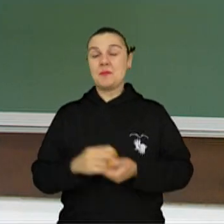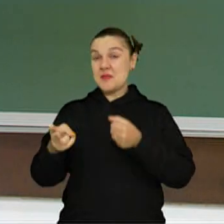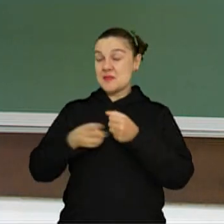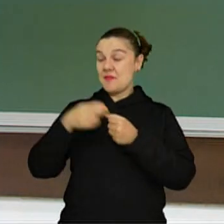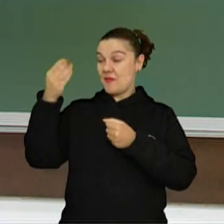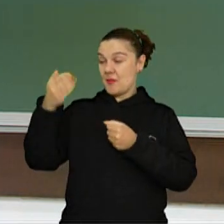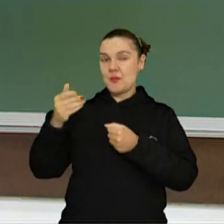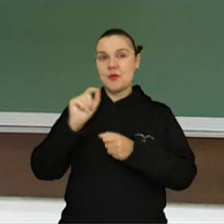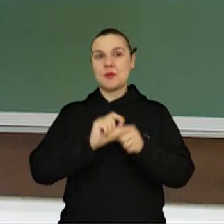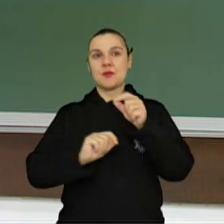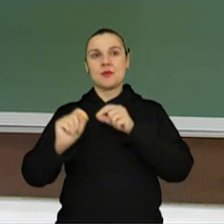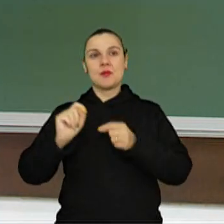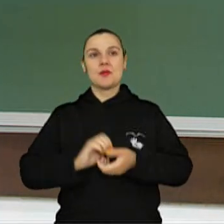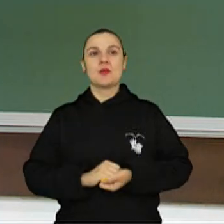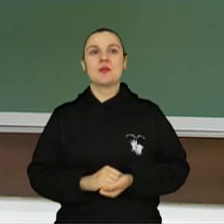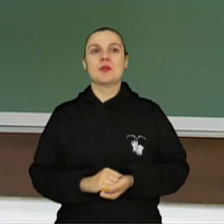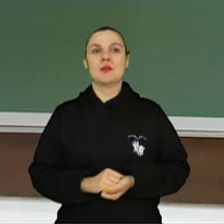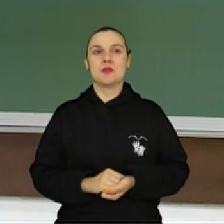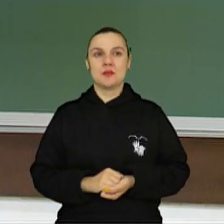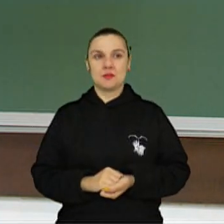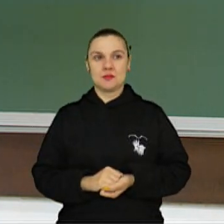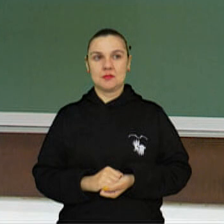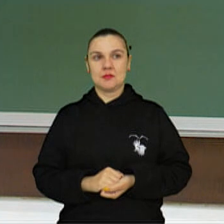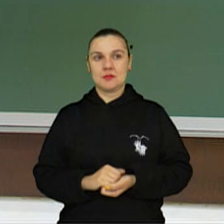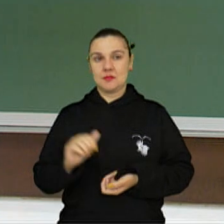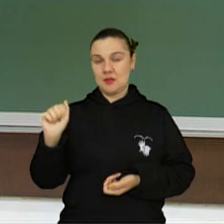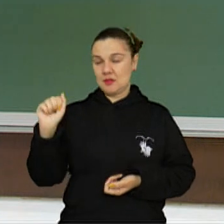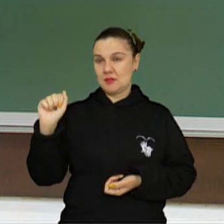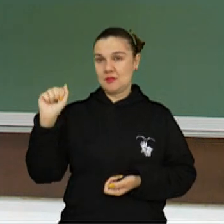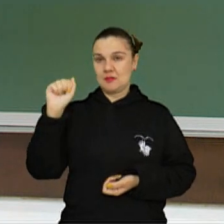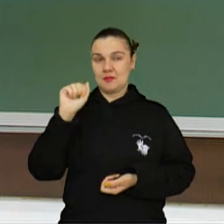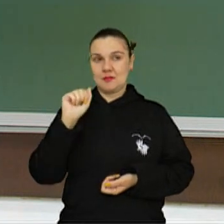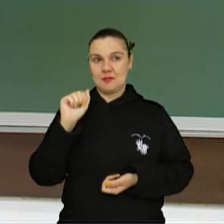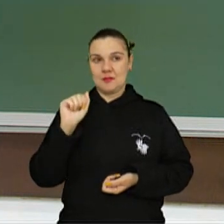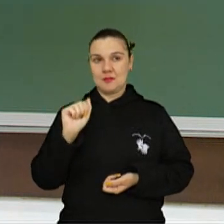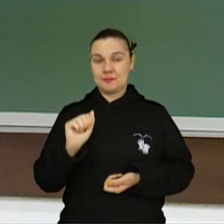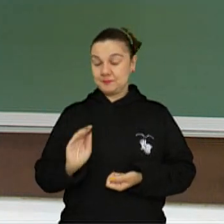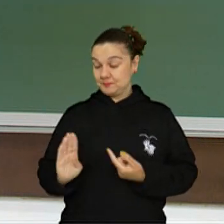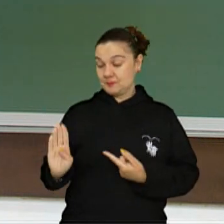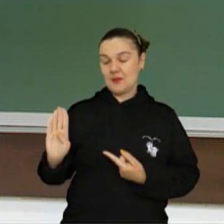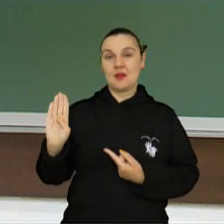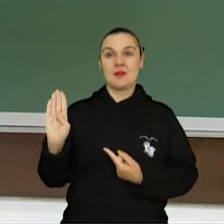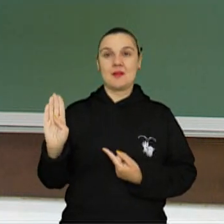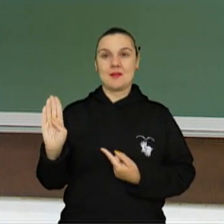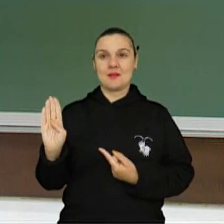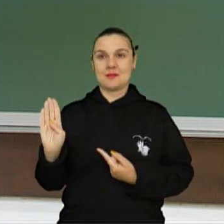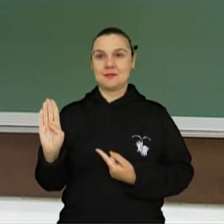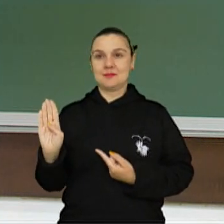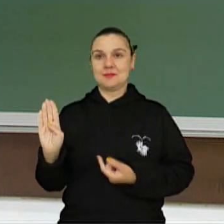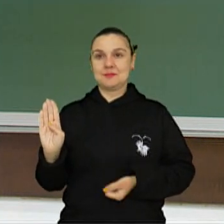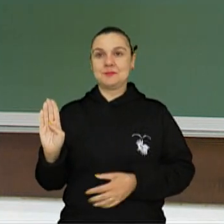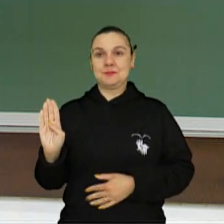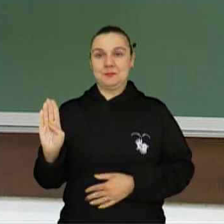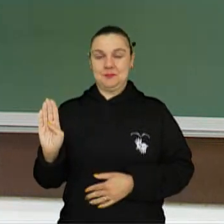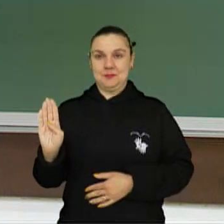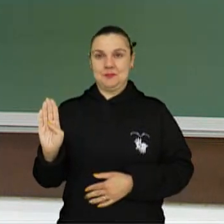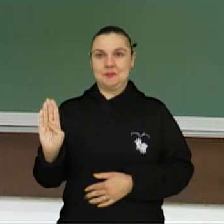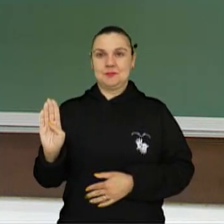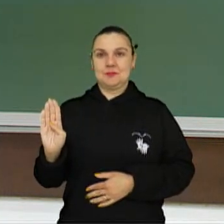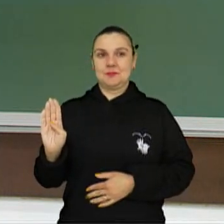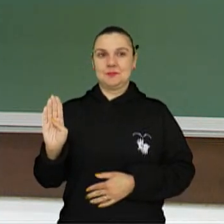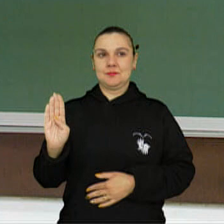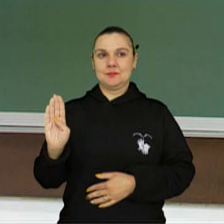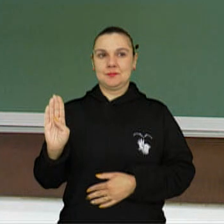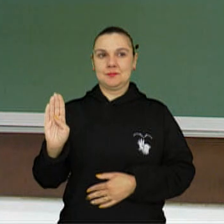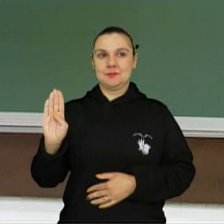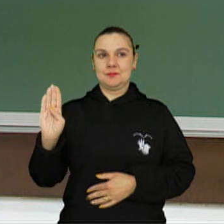o quê? Expressa uma ação sobre o futuro, na alternativa A, expressa uma ação sobre o